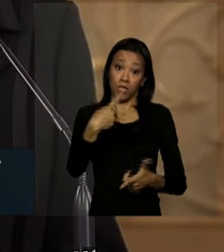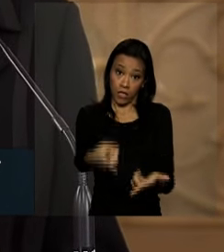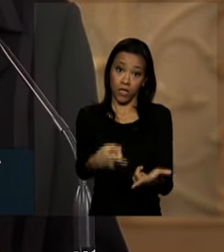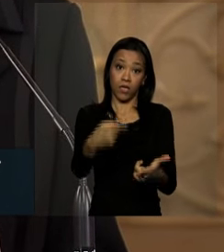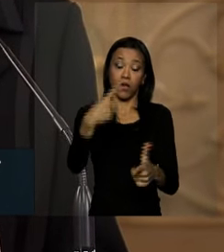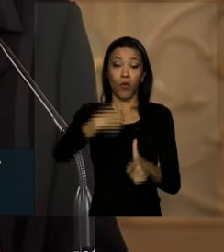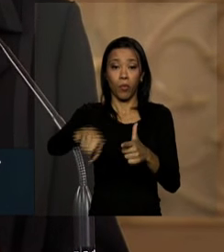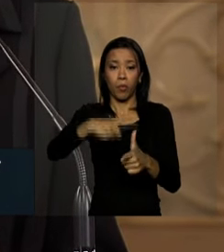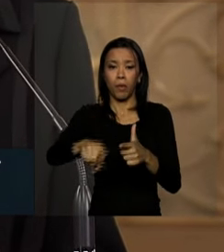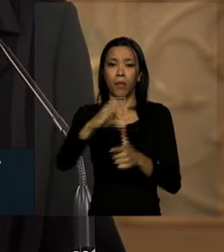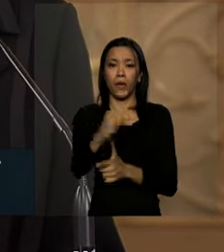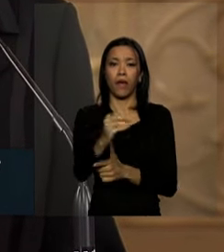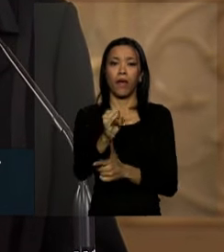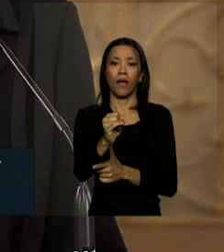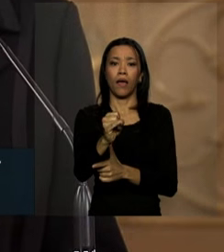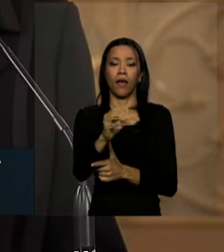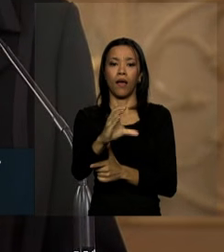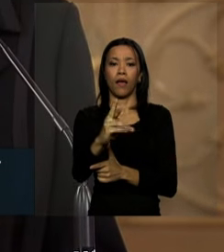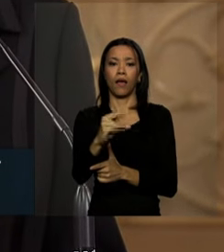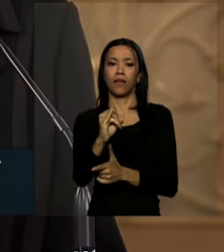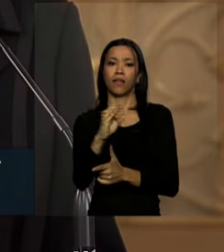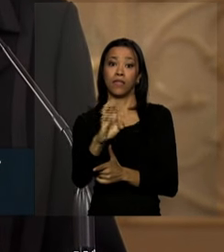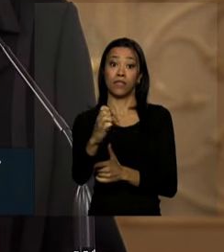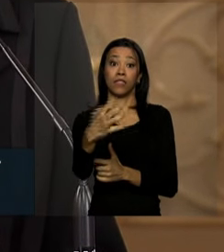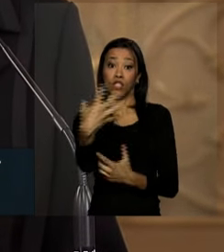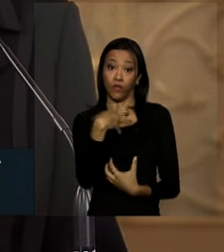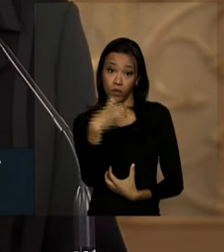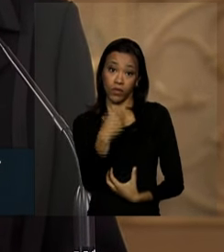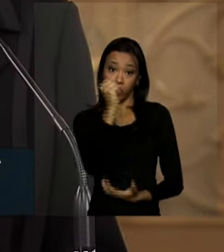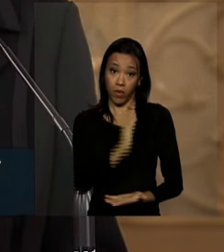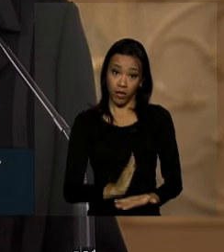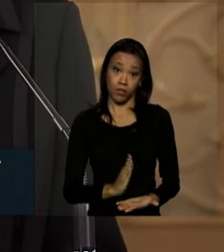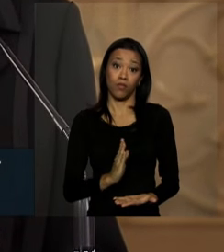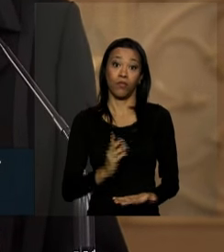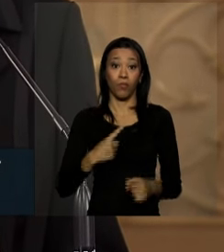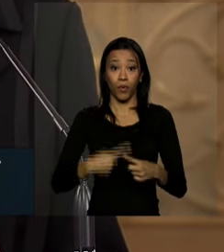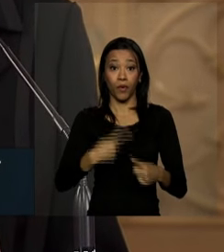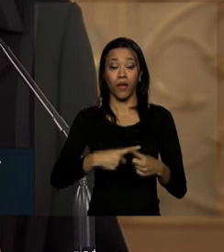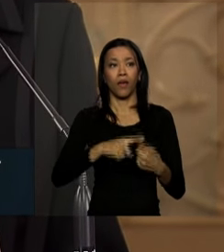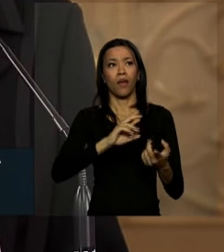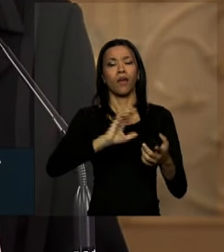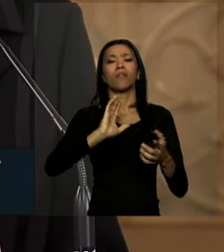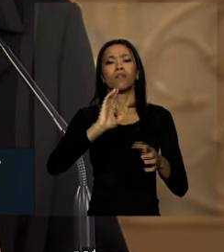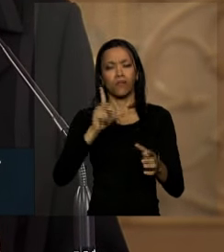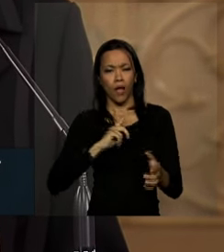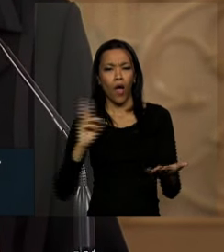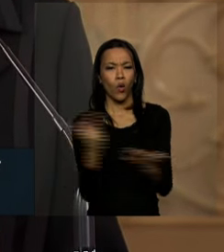atinja, principalmente após a desaceleração de outros países emergentes.